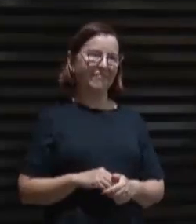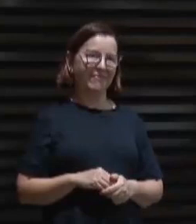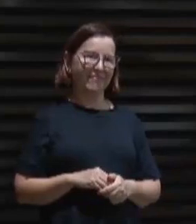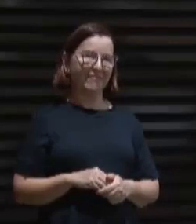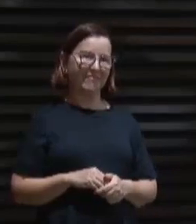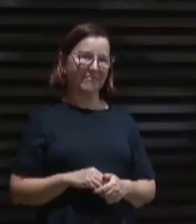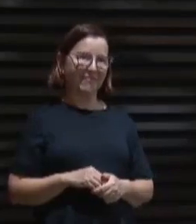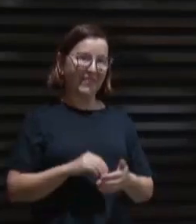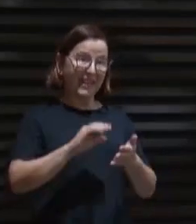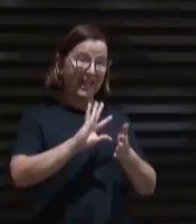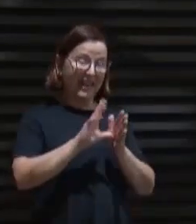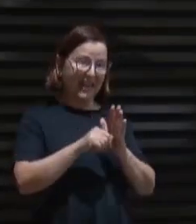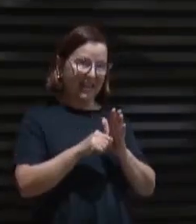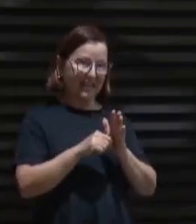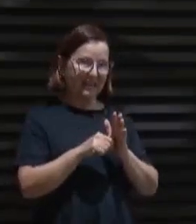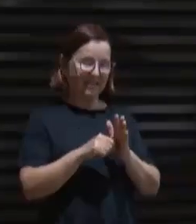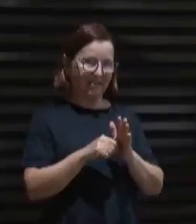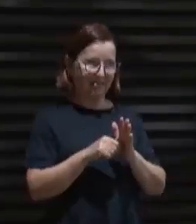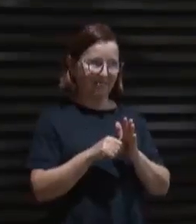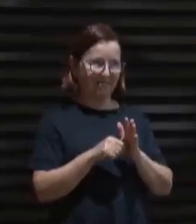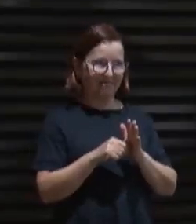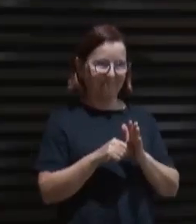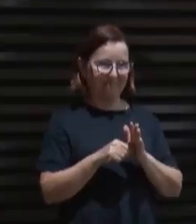E ladrão não se confia.